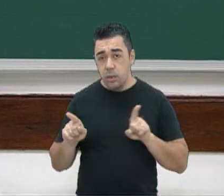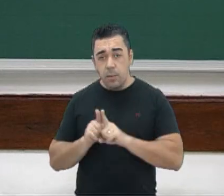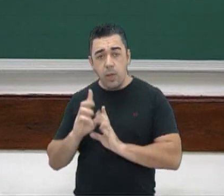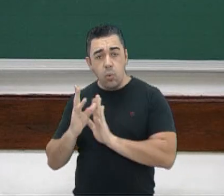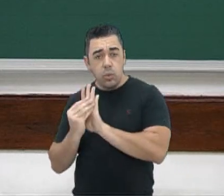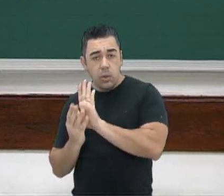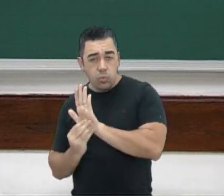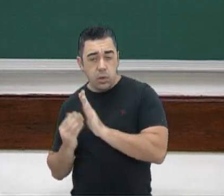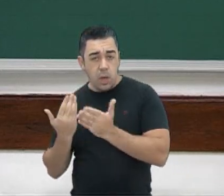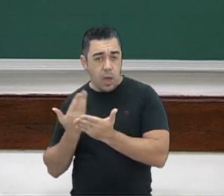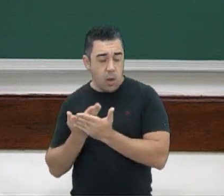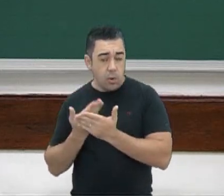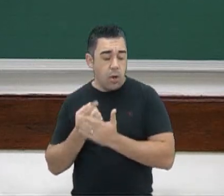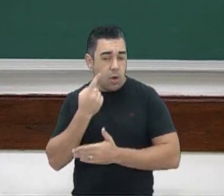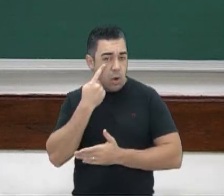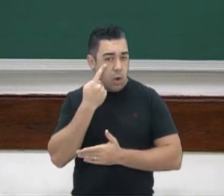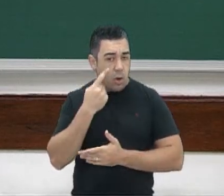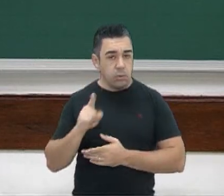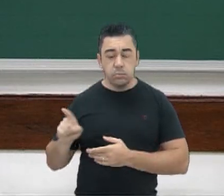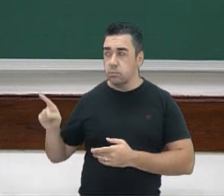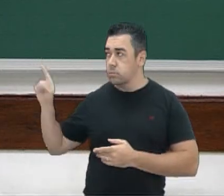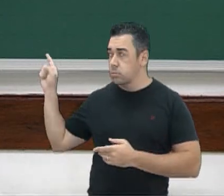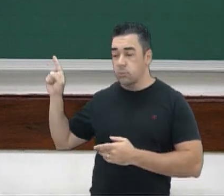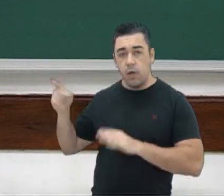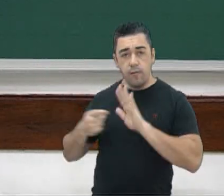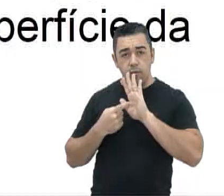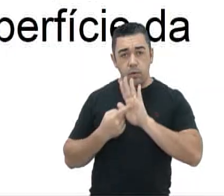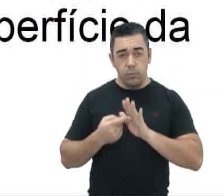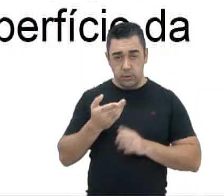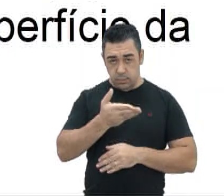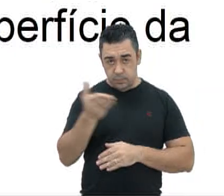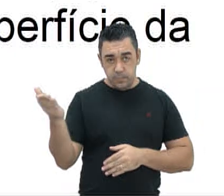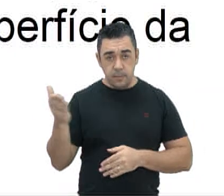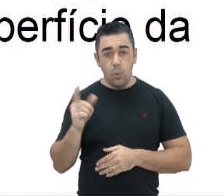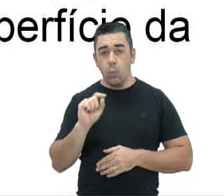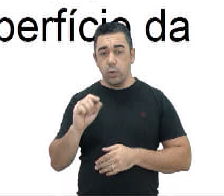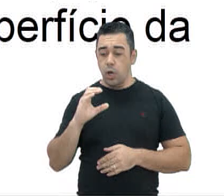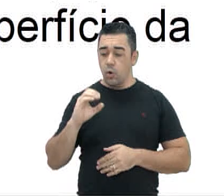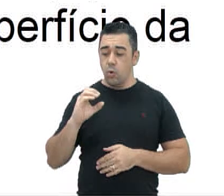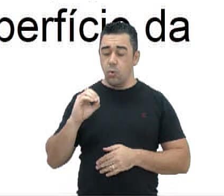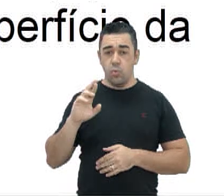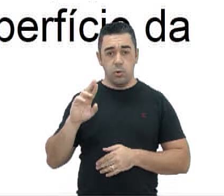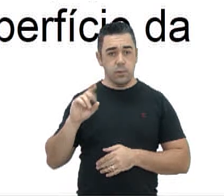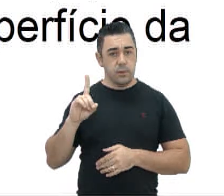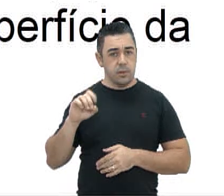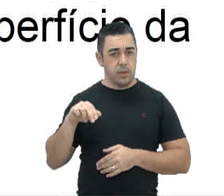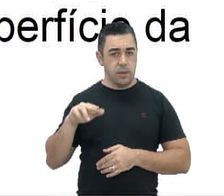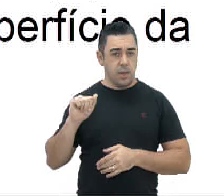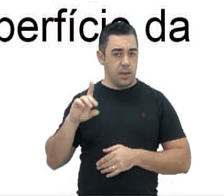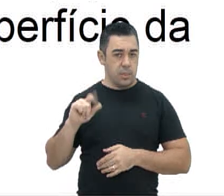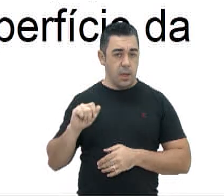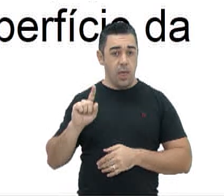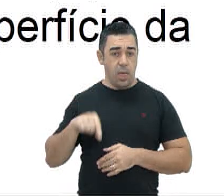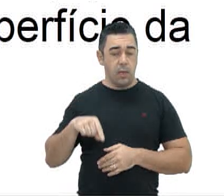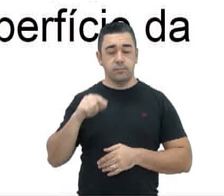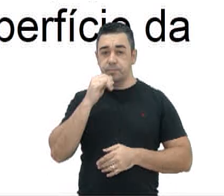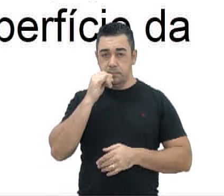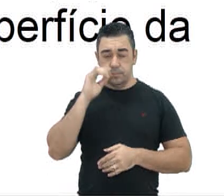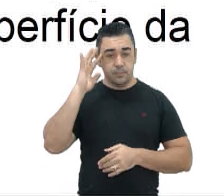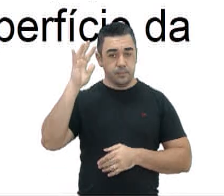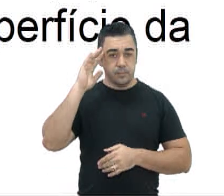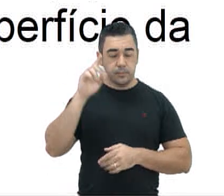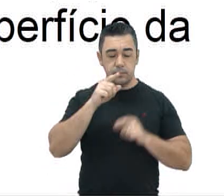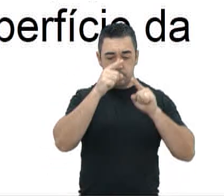aula. Vamos acompanhar ali na tela que coordenadas geográficas são um sistema de linhas imaginárias